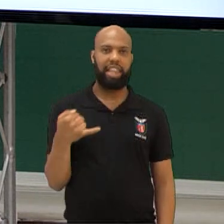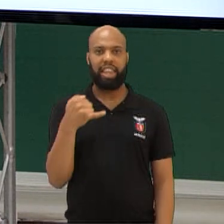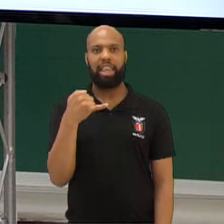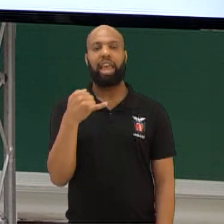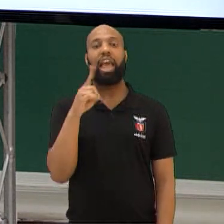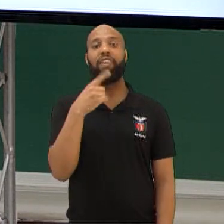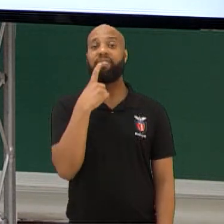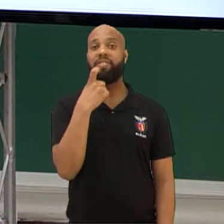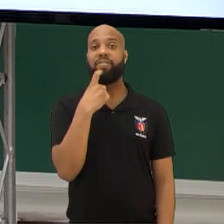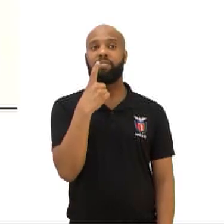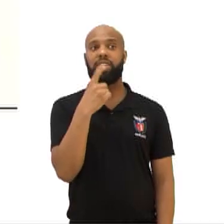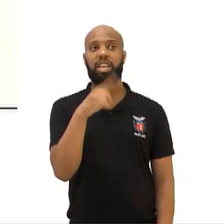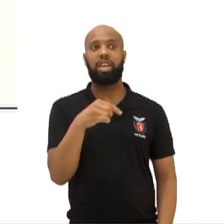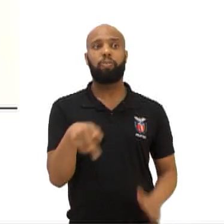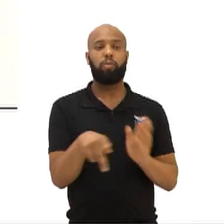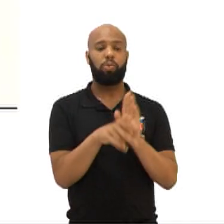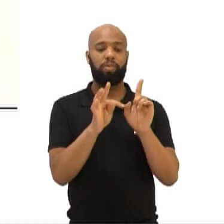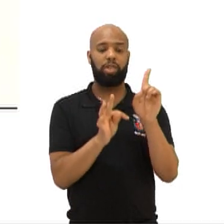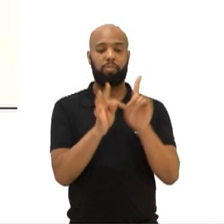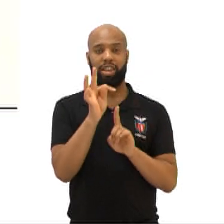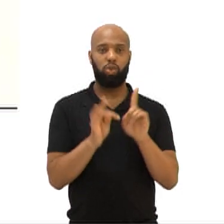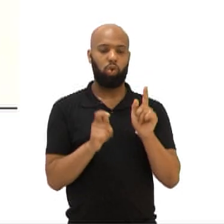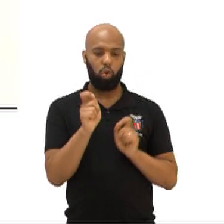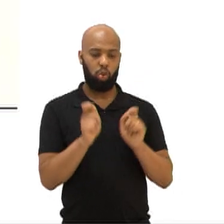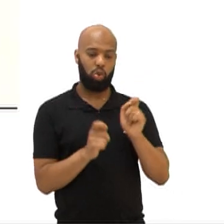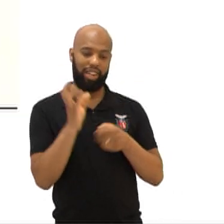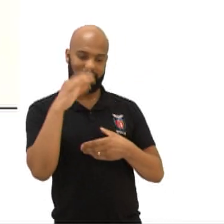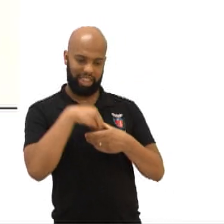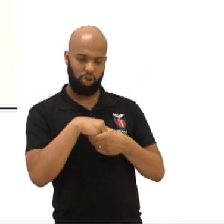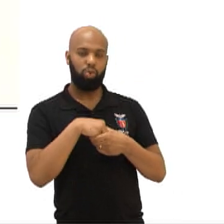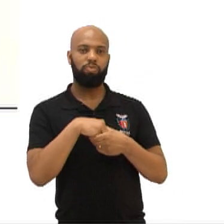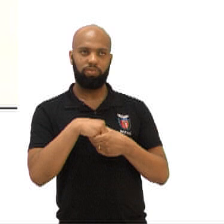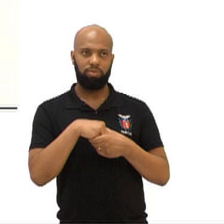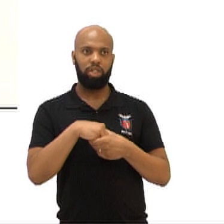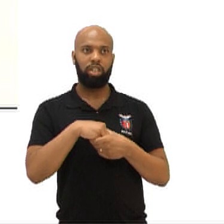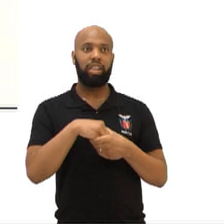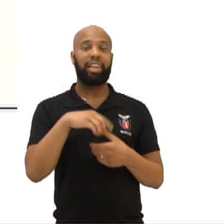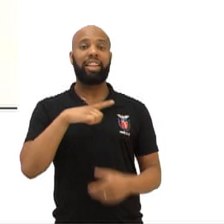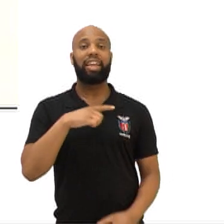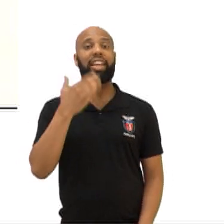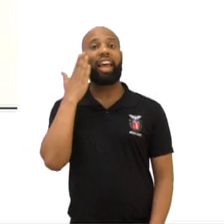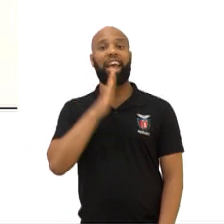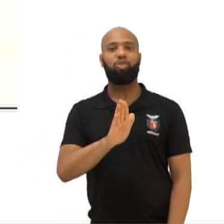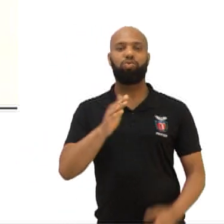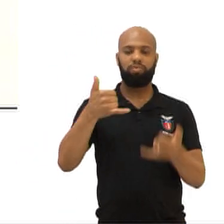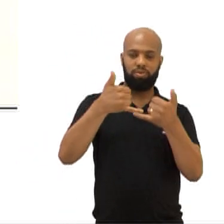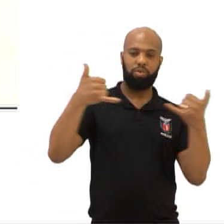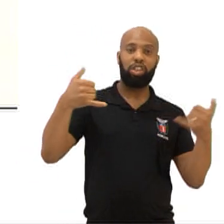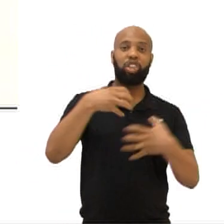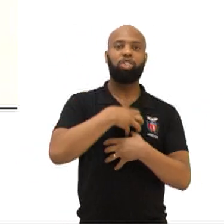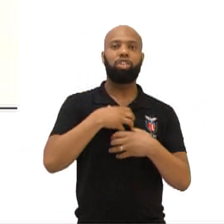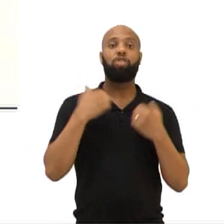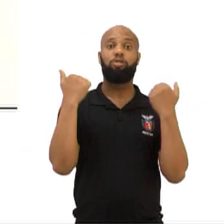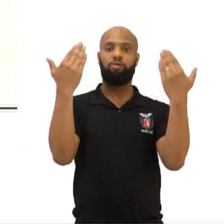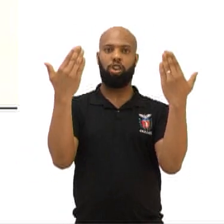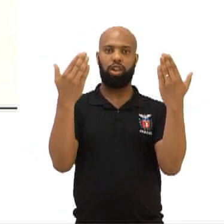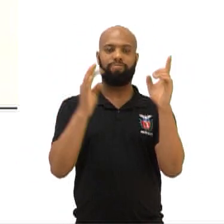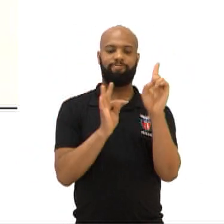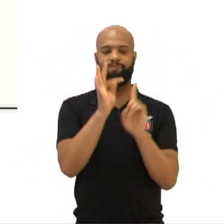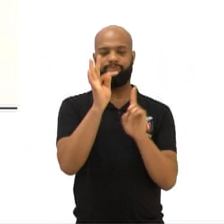ter ali mostrando um animal endotérmico, e na linha azul, um animal que é ectotérmico. Tá?